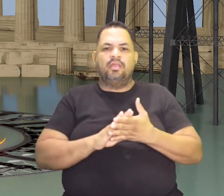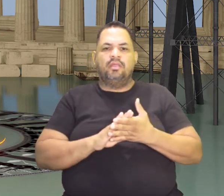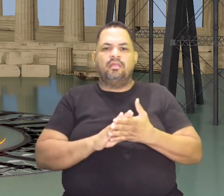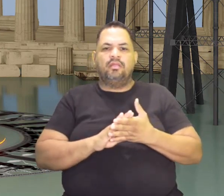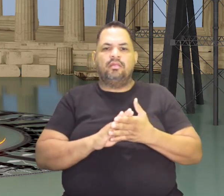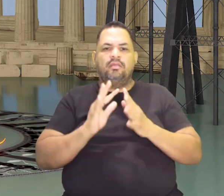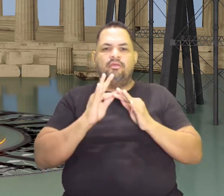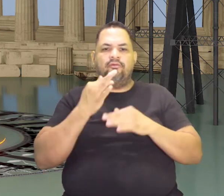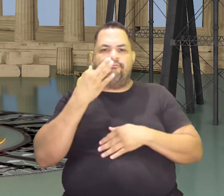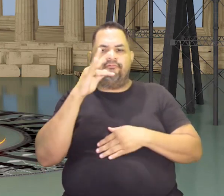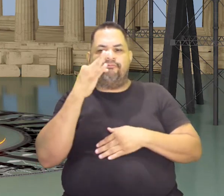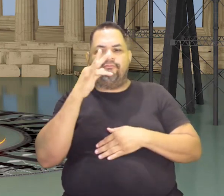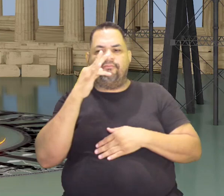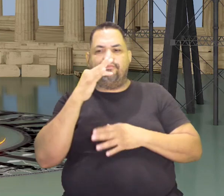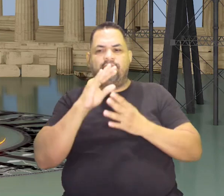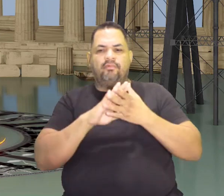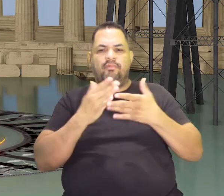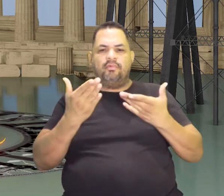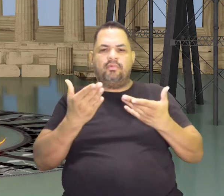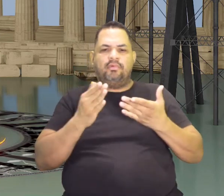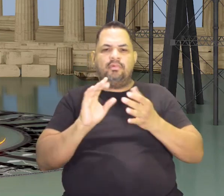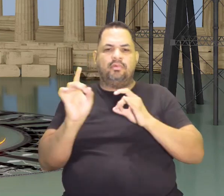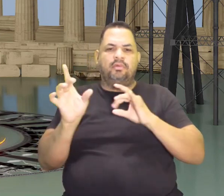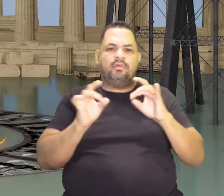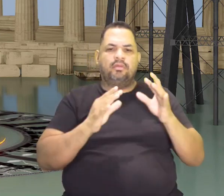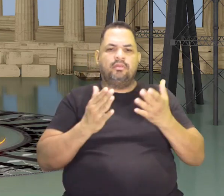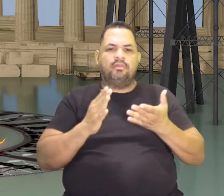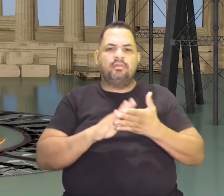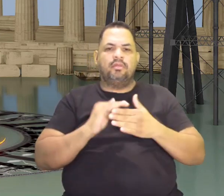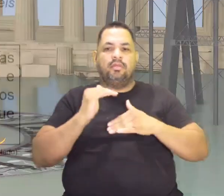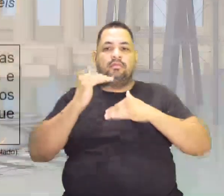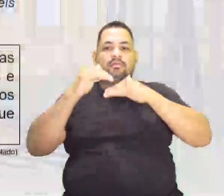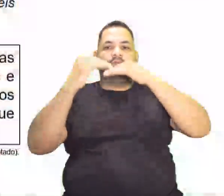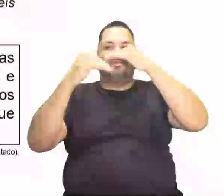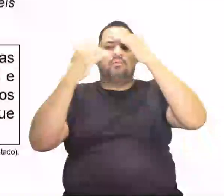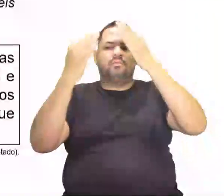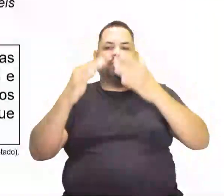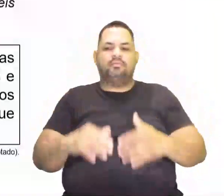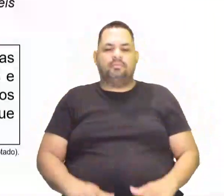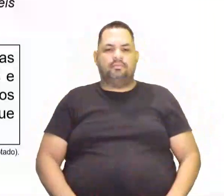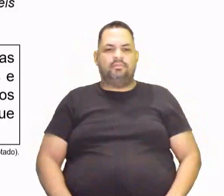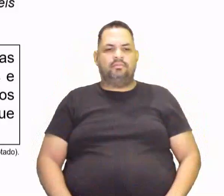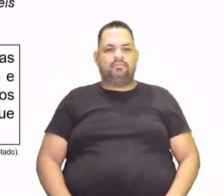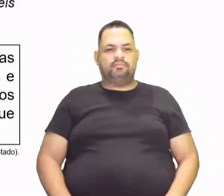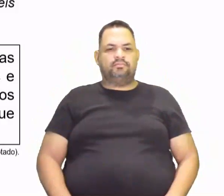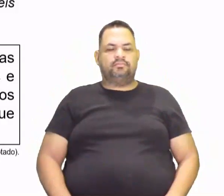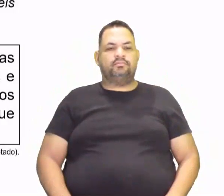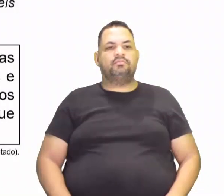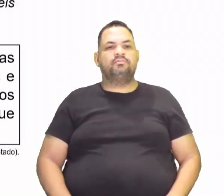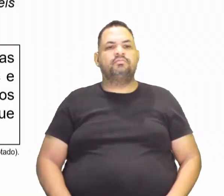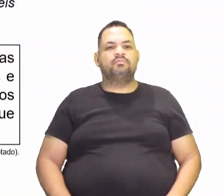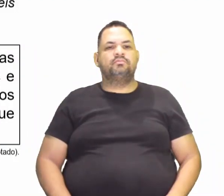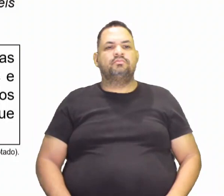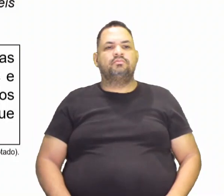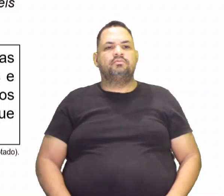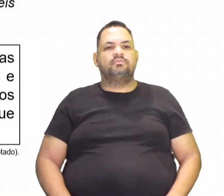a fofoca. Ela vai aumentando a cada passo. Vamos lá? Continuando a ler. Então não gera conhecimento,